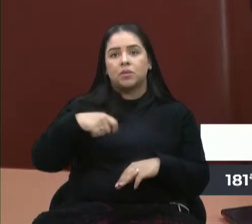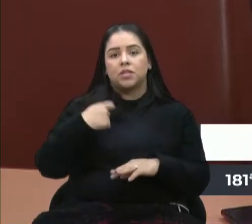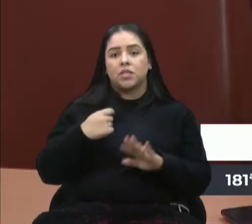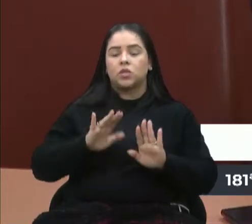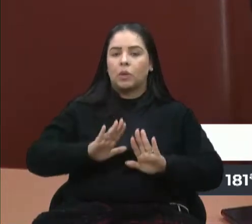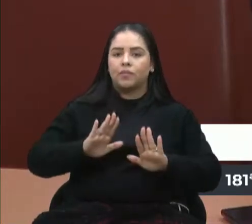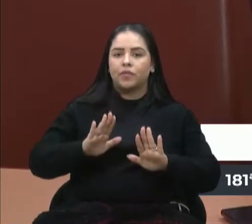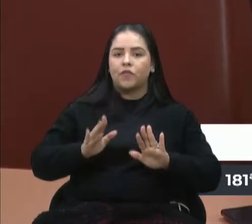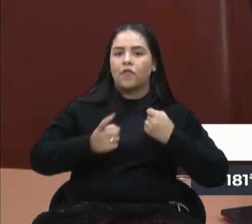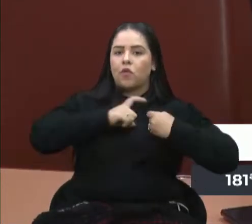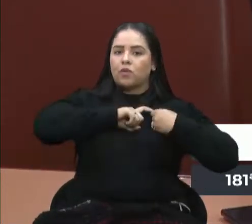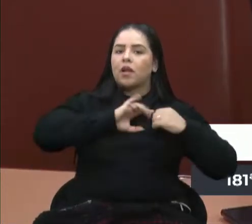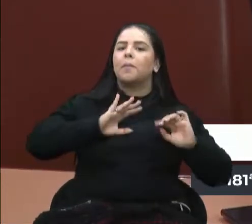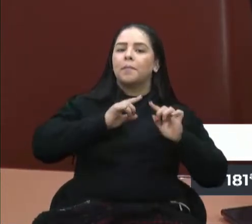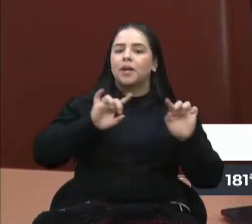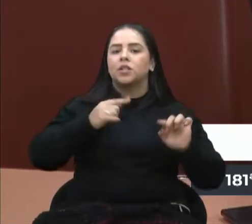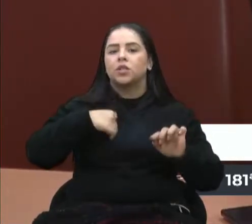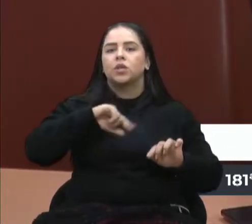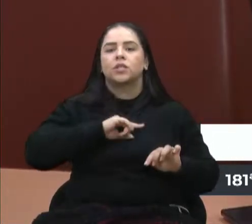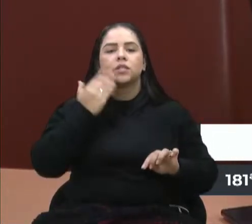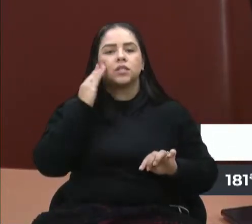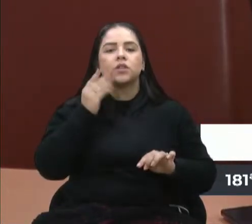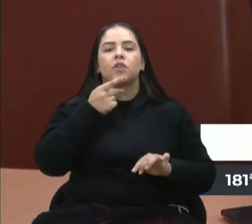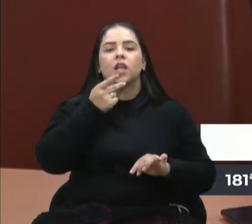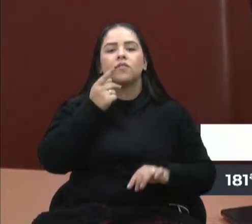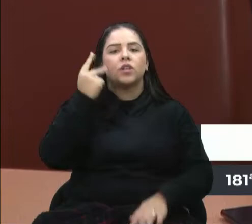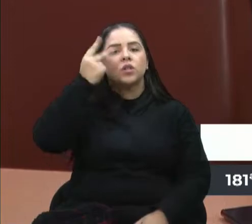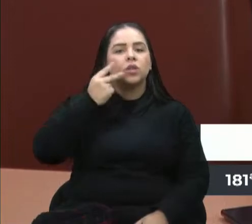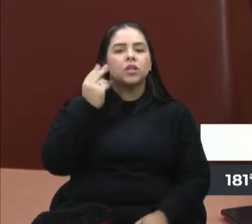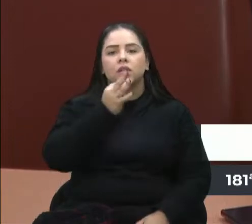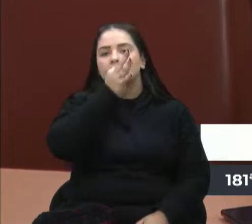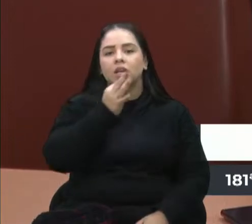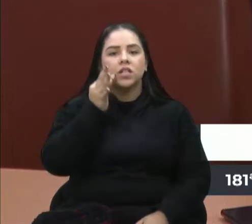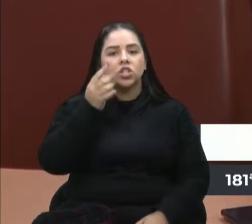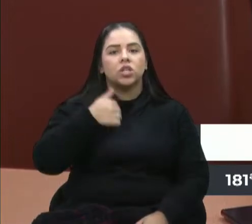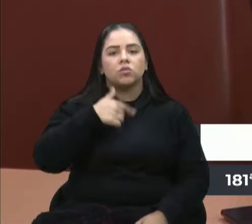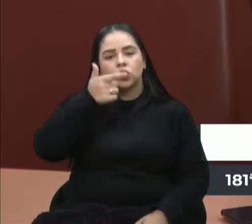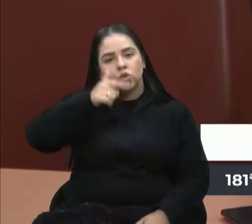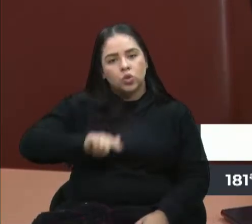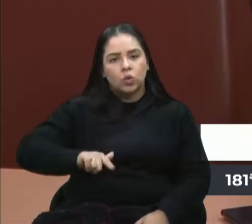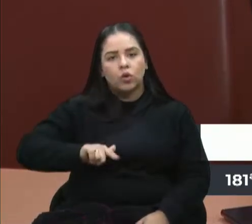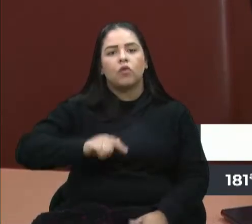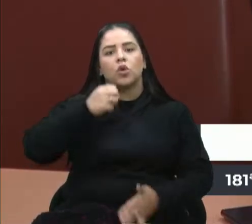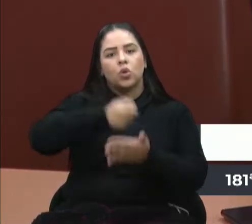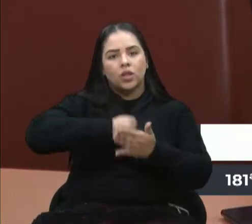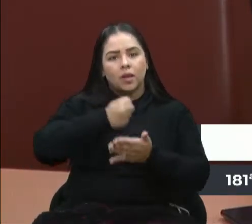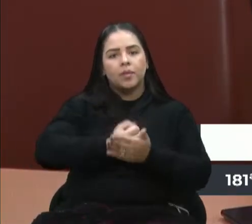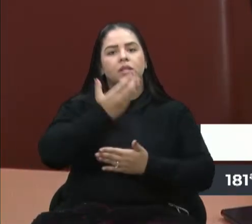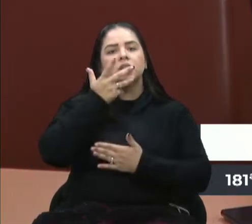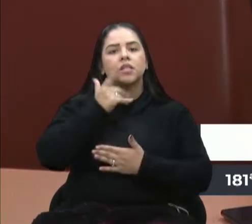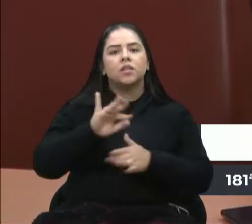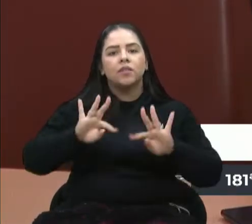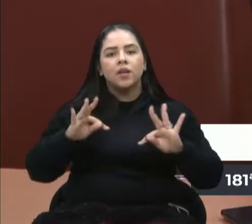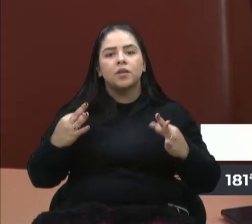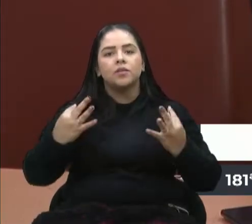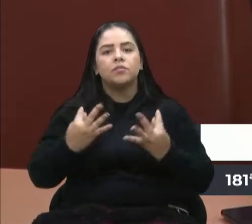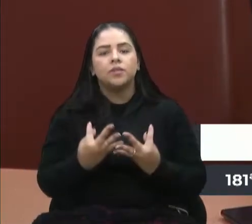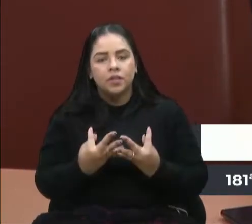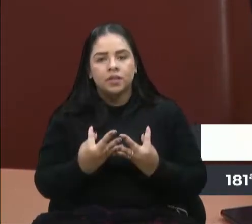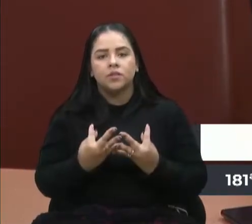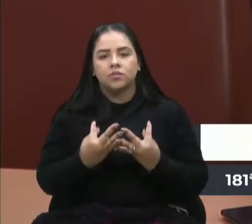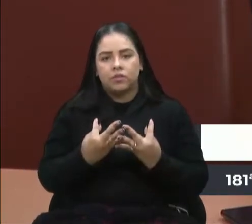Mas a gente entende essa situação. Só dizer, vereadora Tati, que mais uma vez eu vou lutar pelas crianças, pelas famílias, que